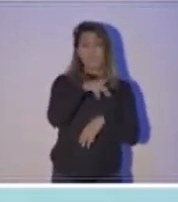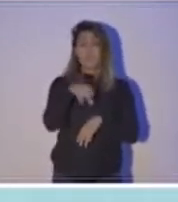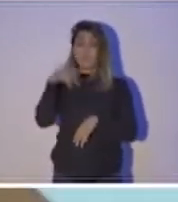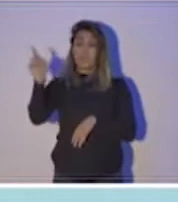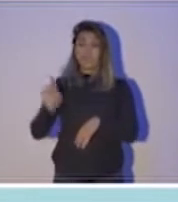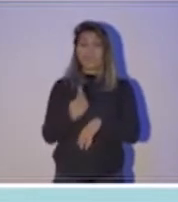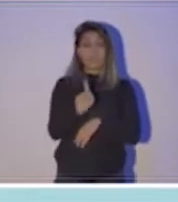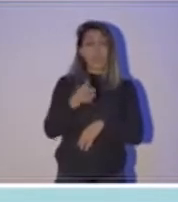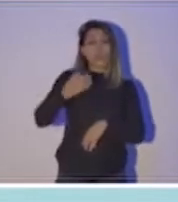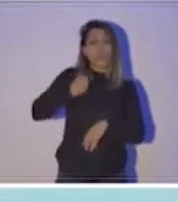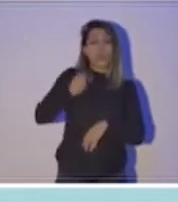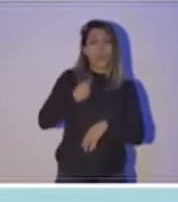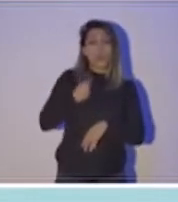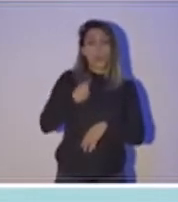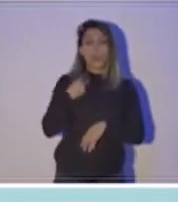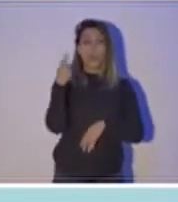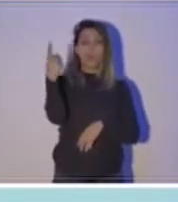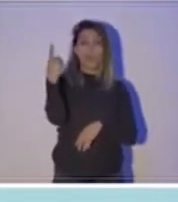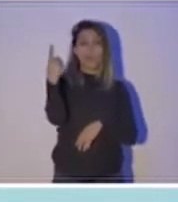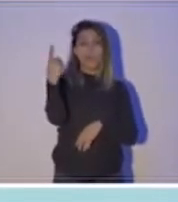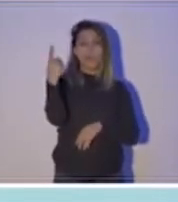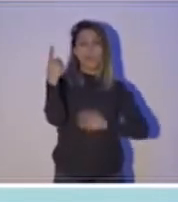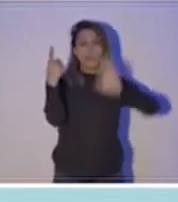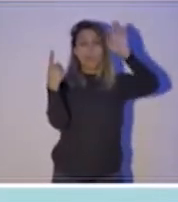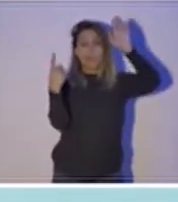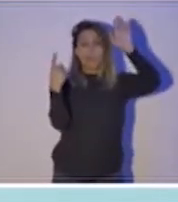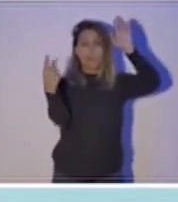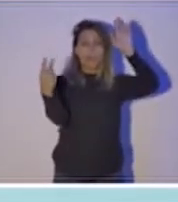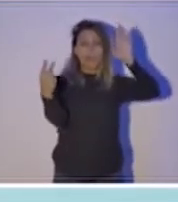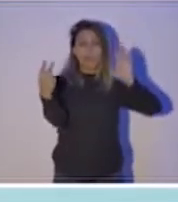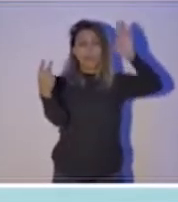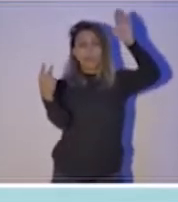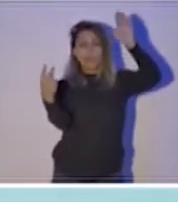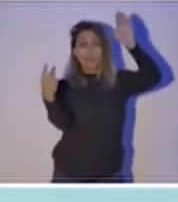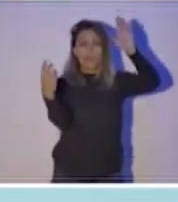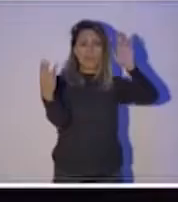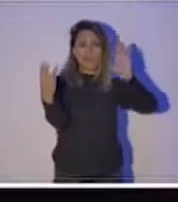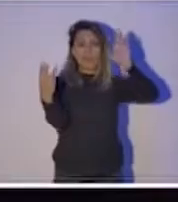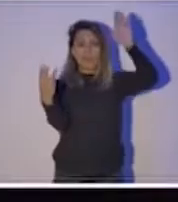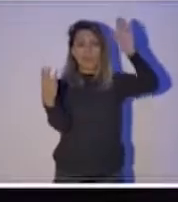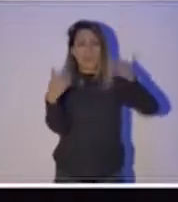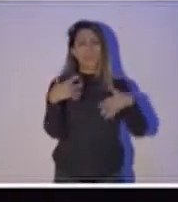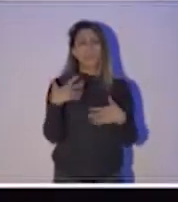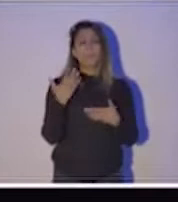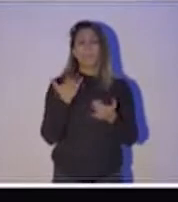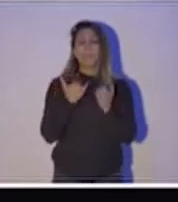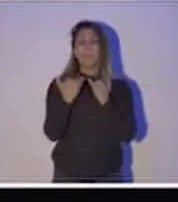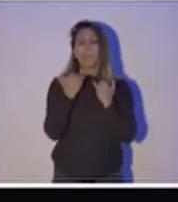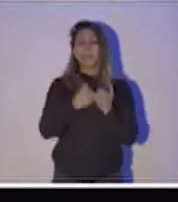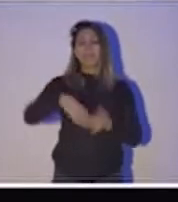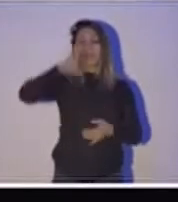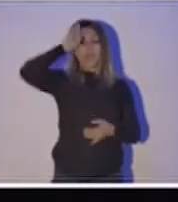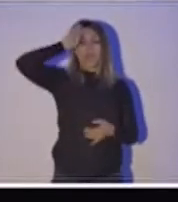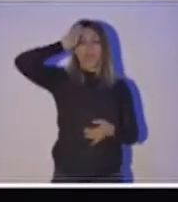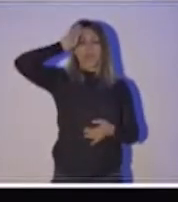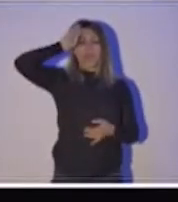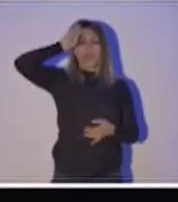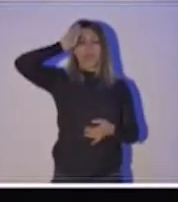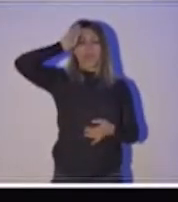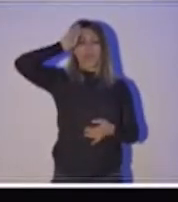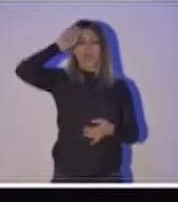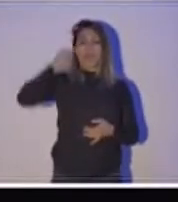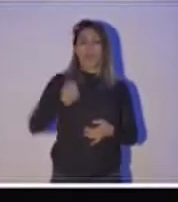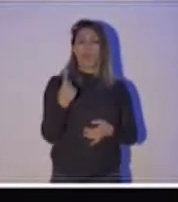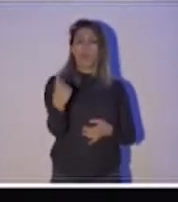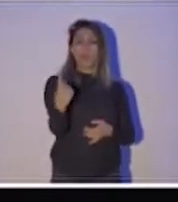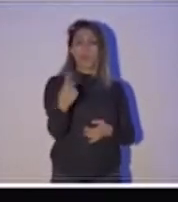34, presente, não sei o quê, aí tal. E é isso. Suelane, você comentou comigo também mais cedo sobre